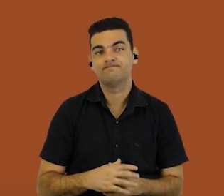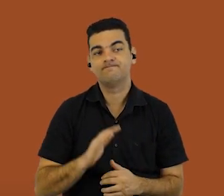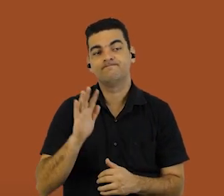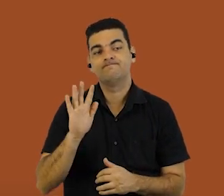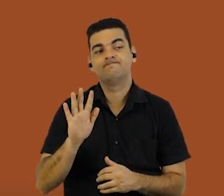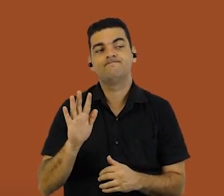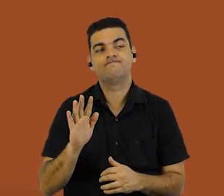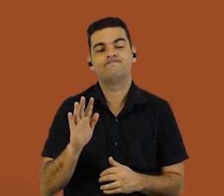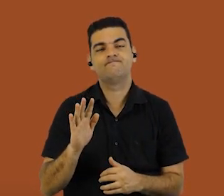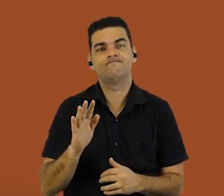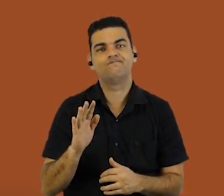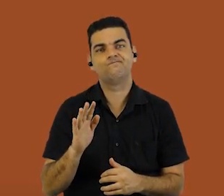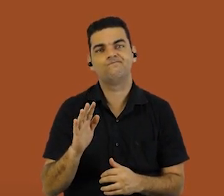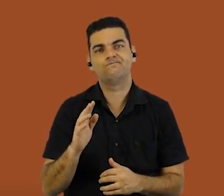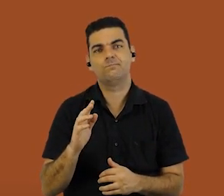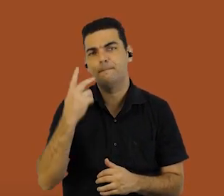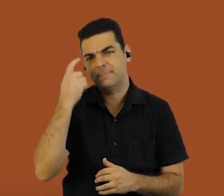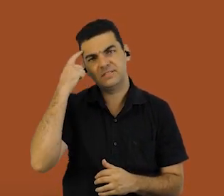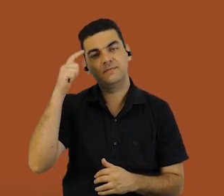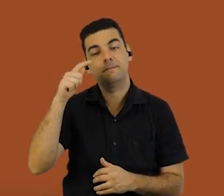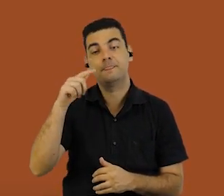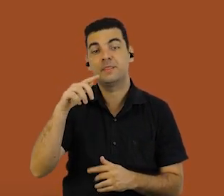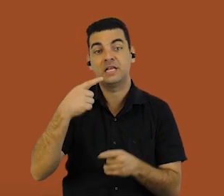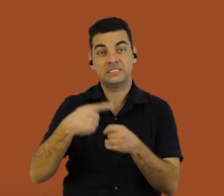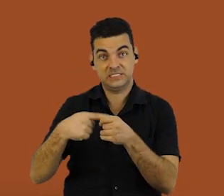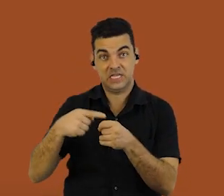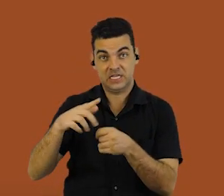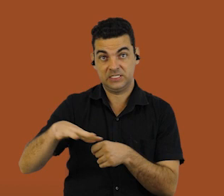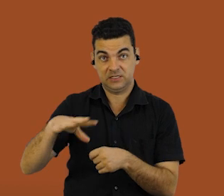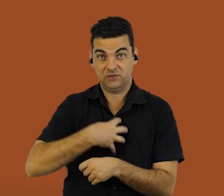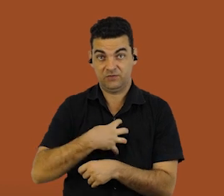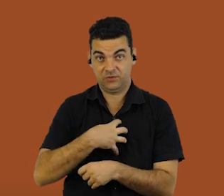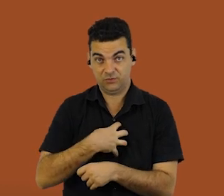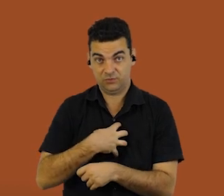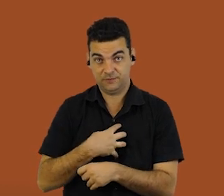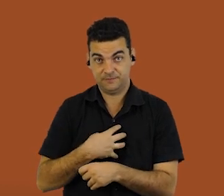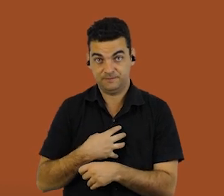coisa de Salvador, eu acho que é uma cidade